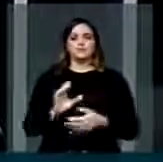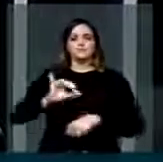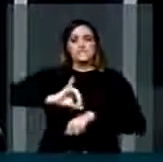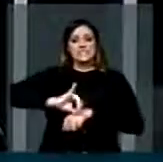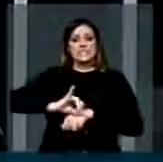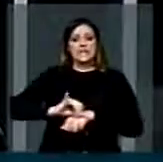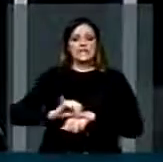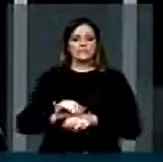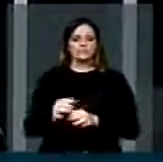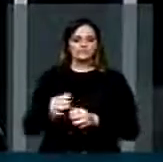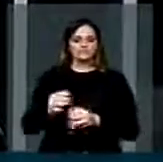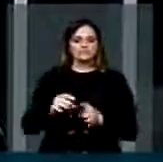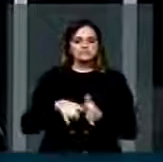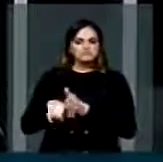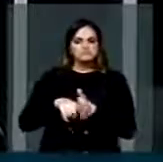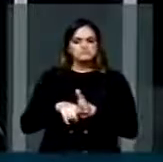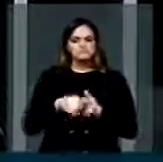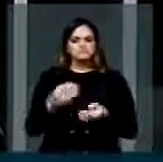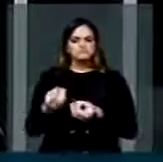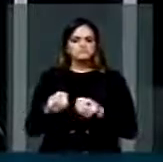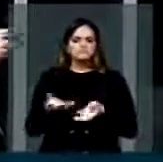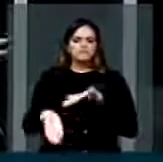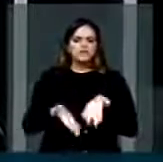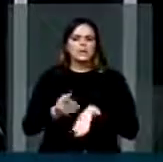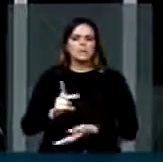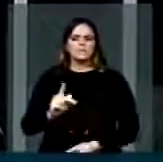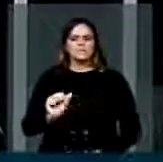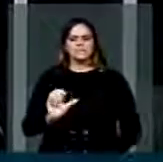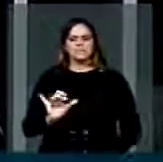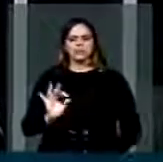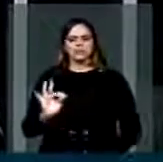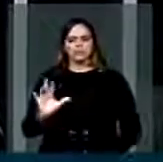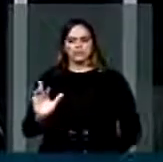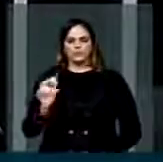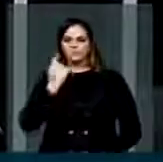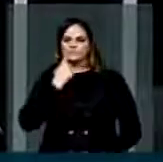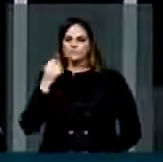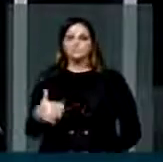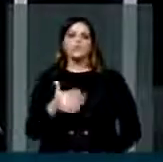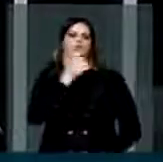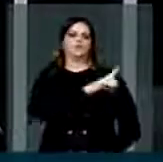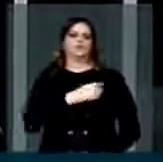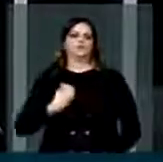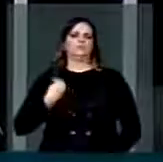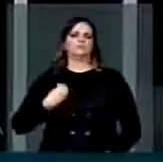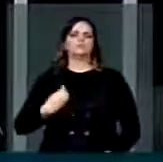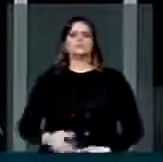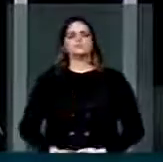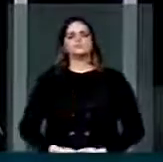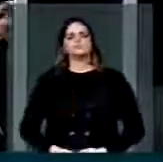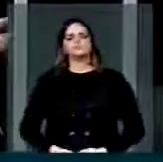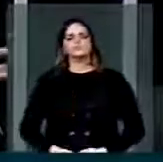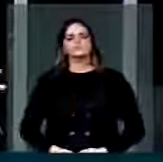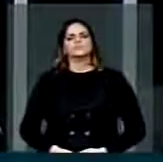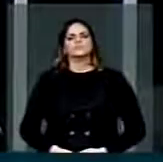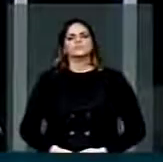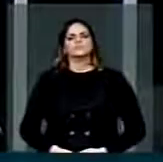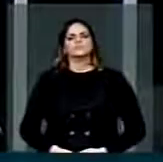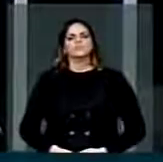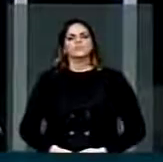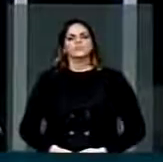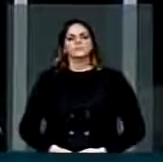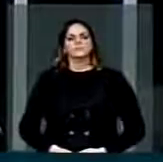piscicultura, nós conseguimos finalmente salvar. Uma outra atividade, senhor presidente, são as